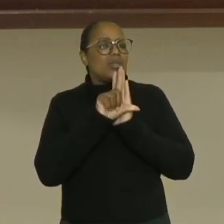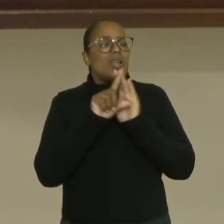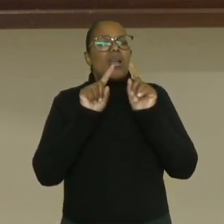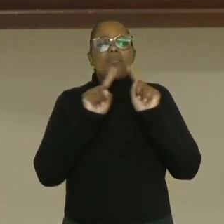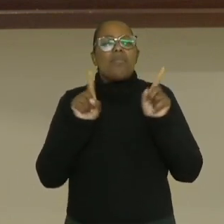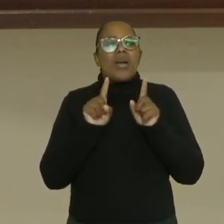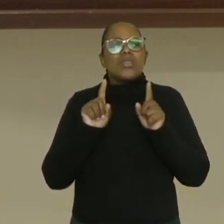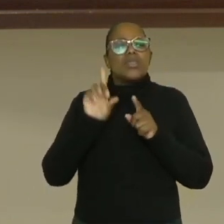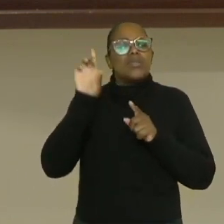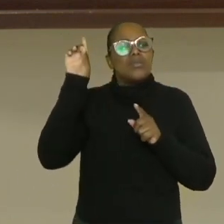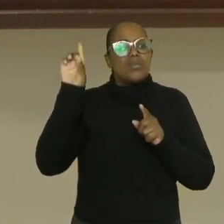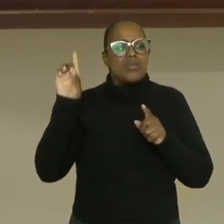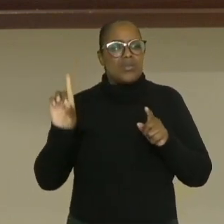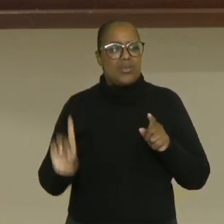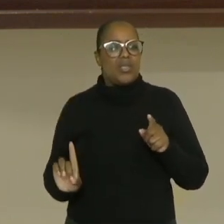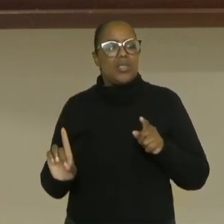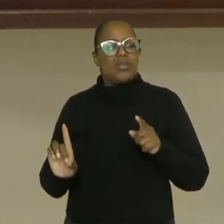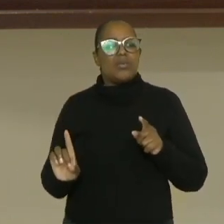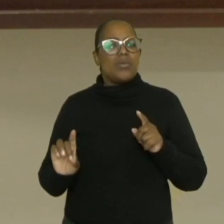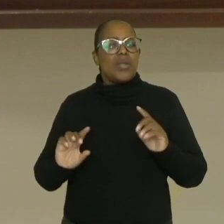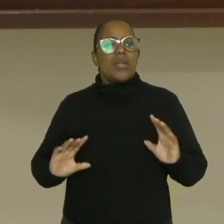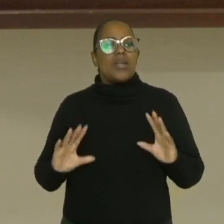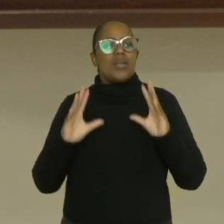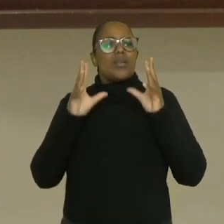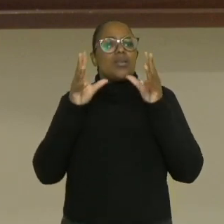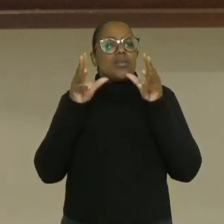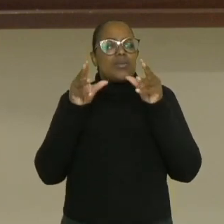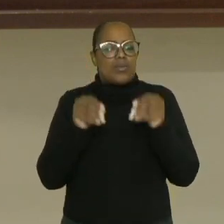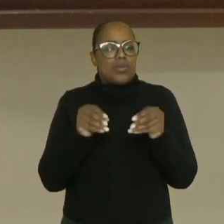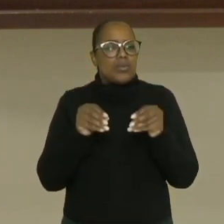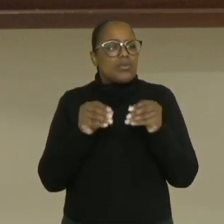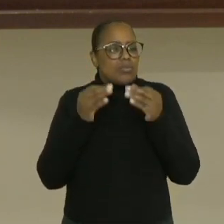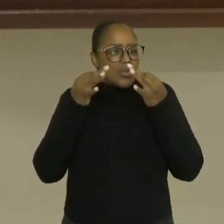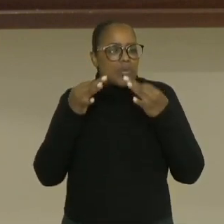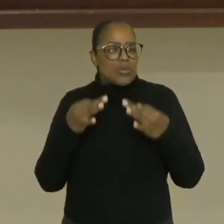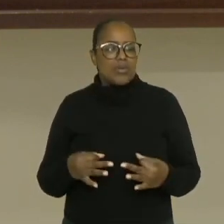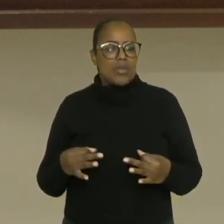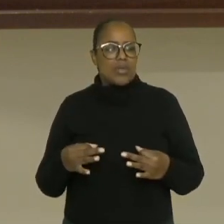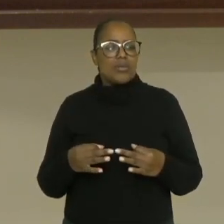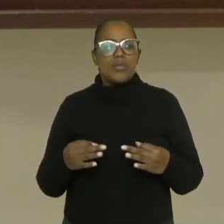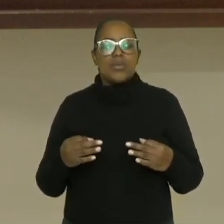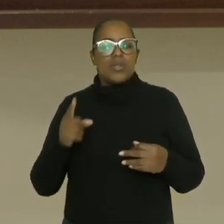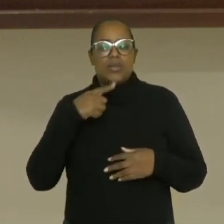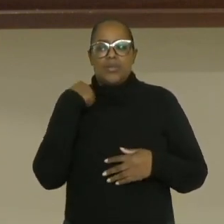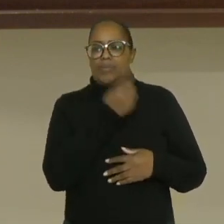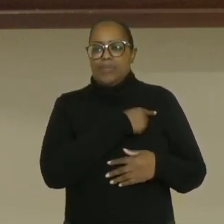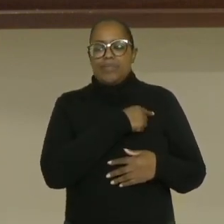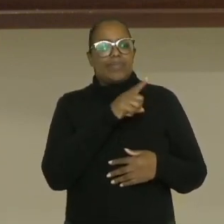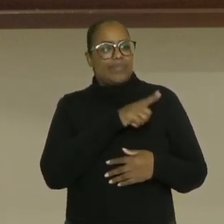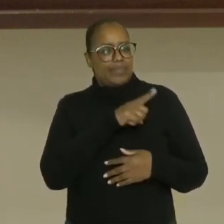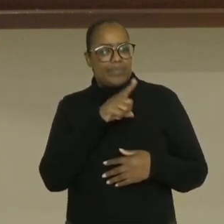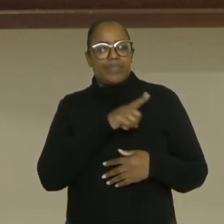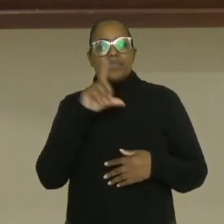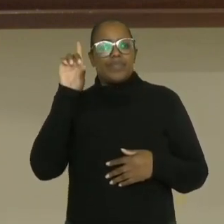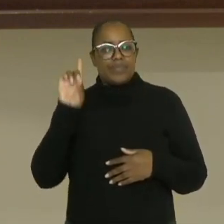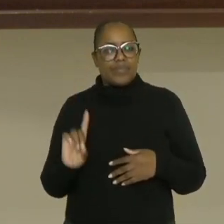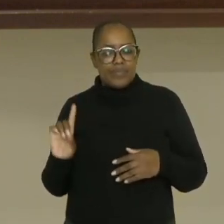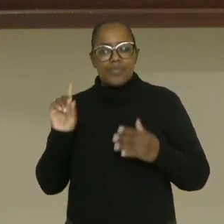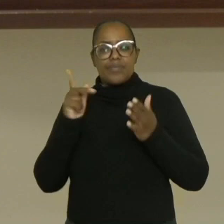esses direitos são atualmente todos efetivos? Todos nós realmente temos esses